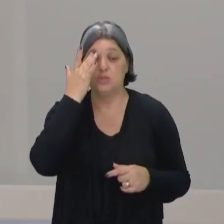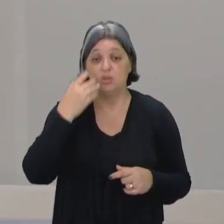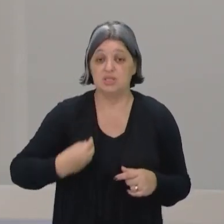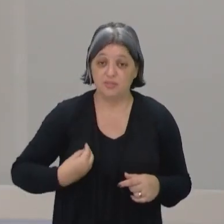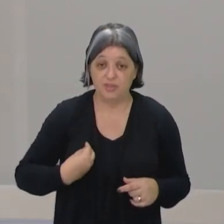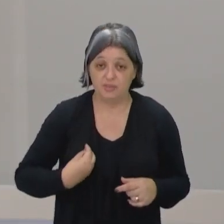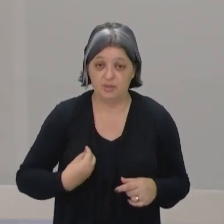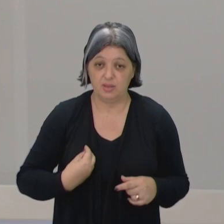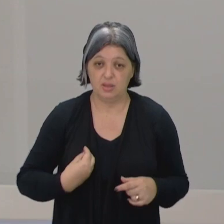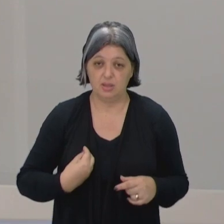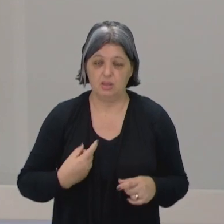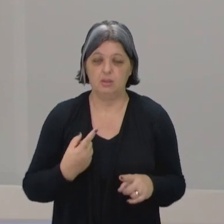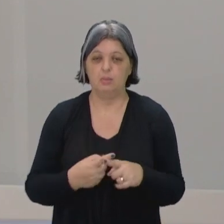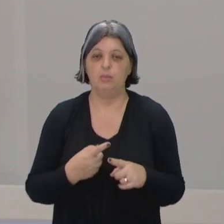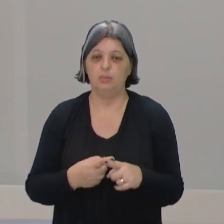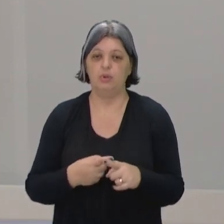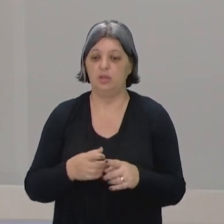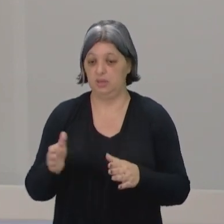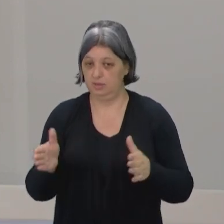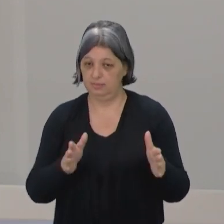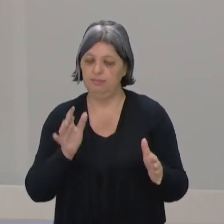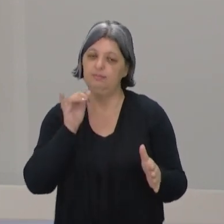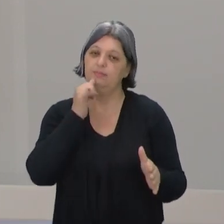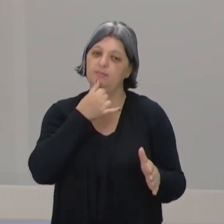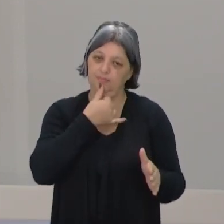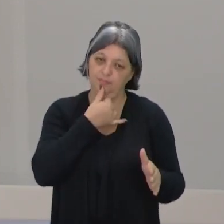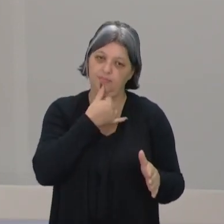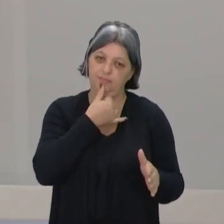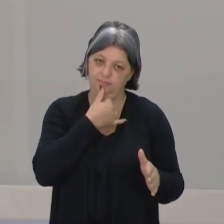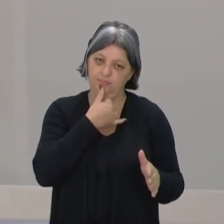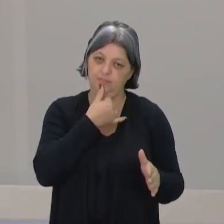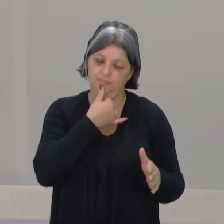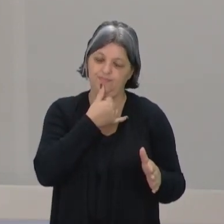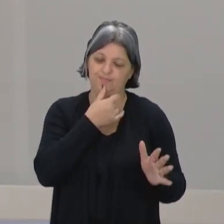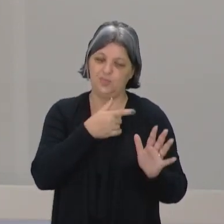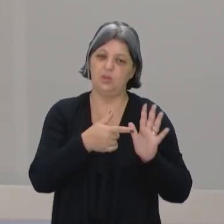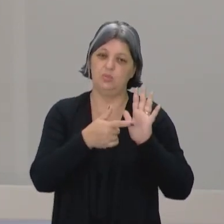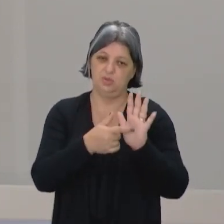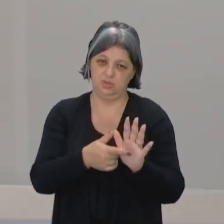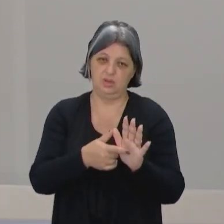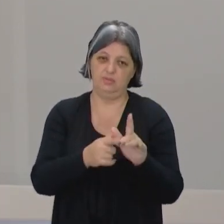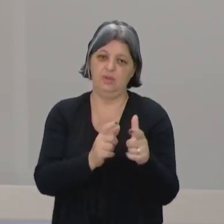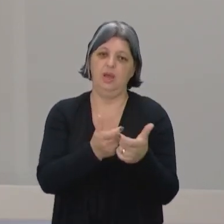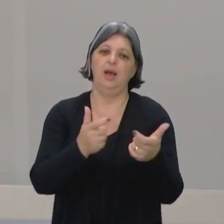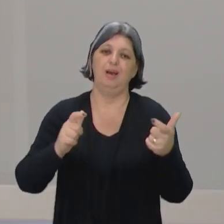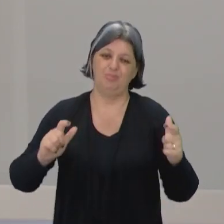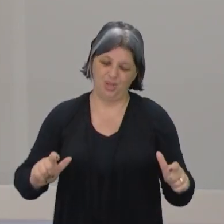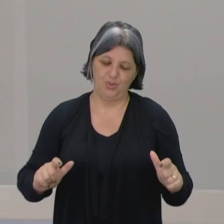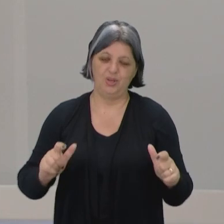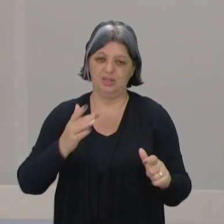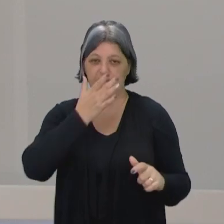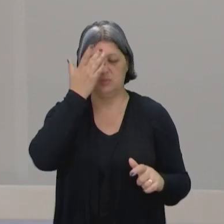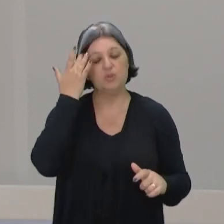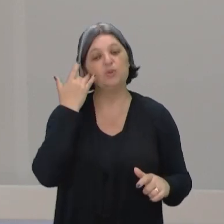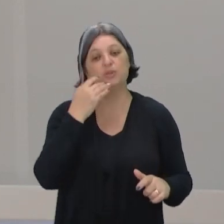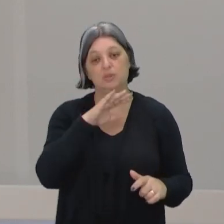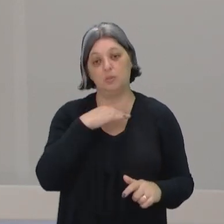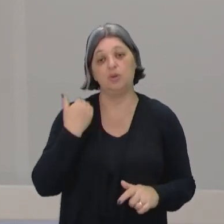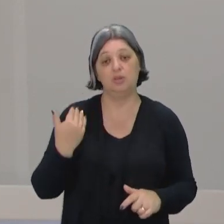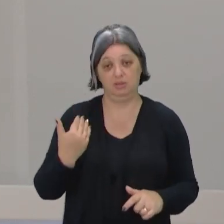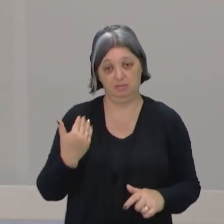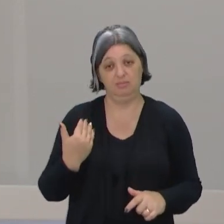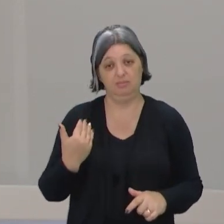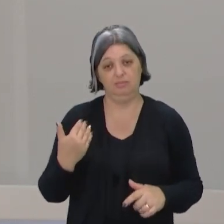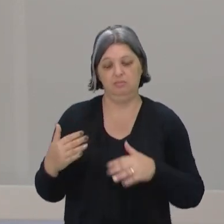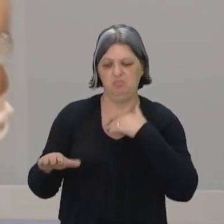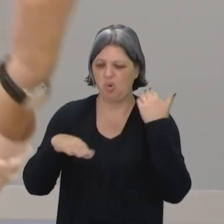naquele momento, né? Infelizmente, o destaque era do número de óbitos, né? Muita gente. E pessoas